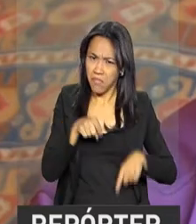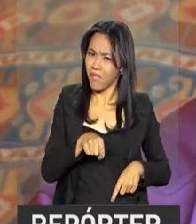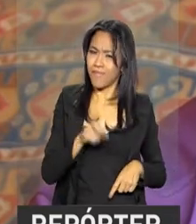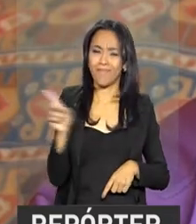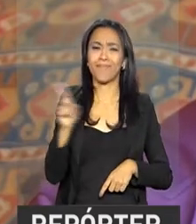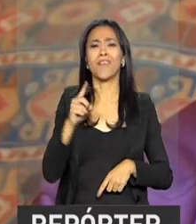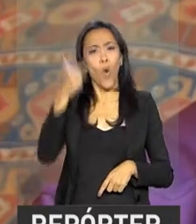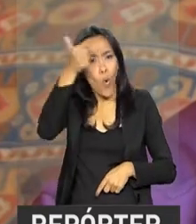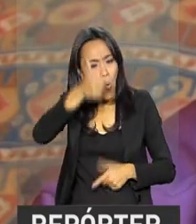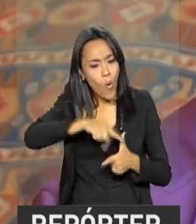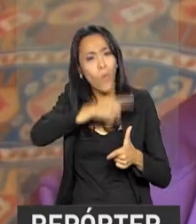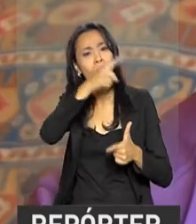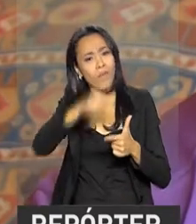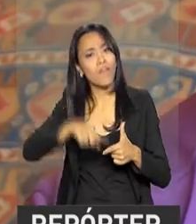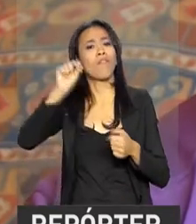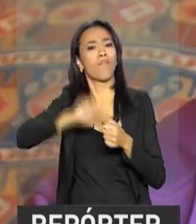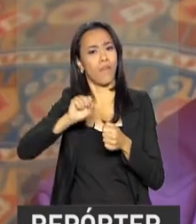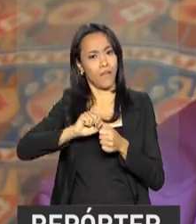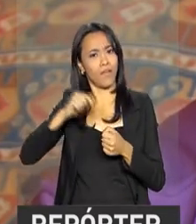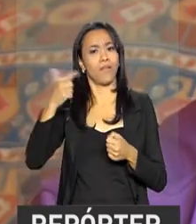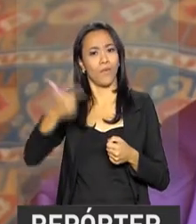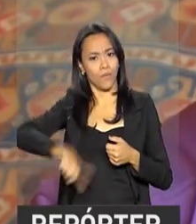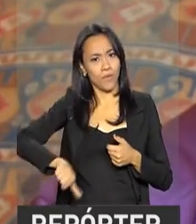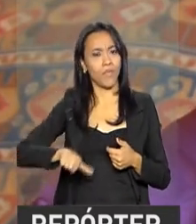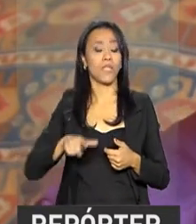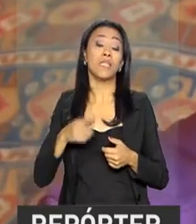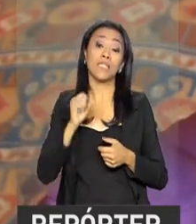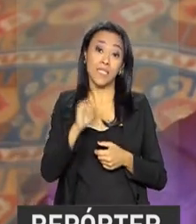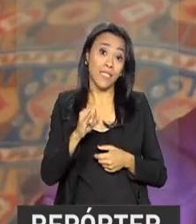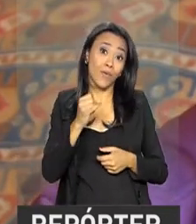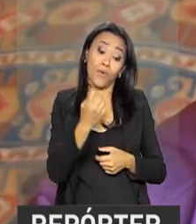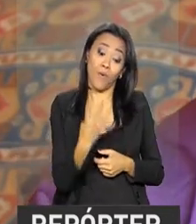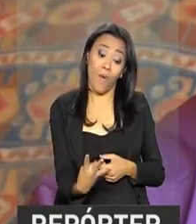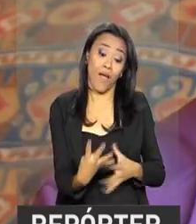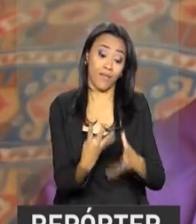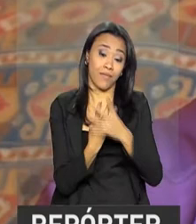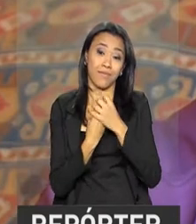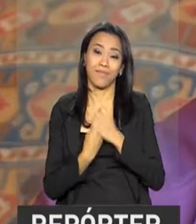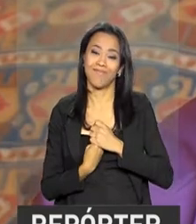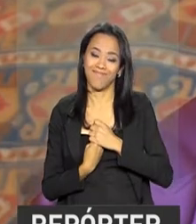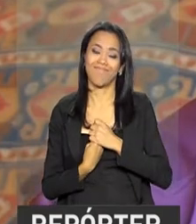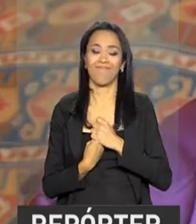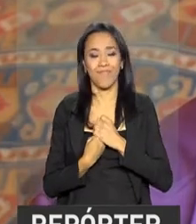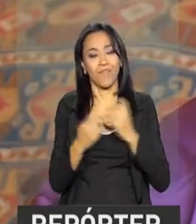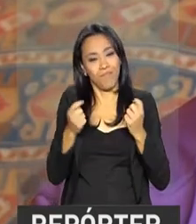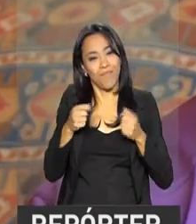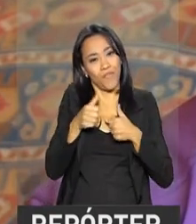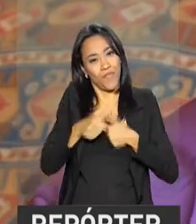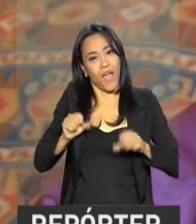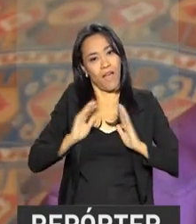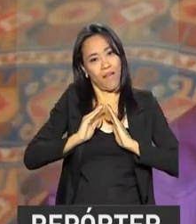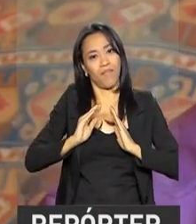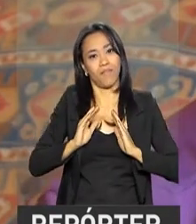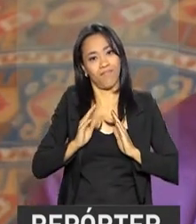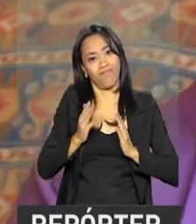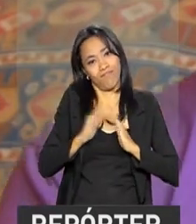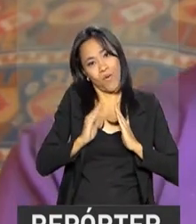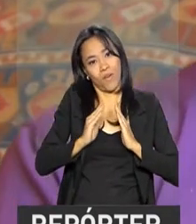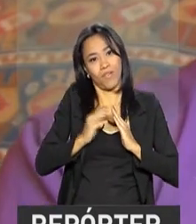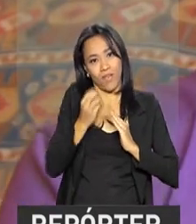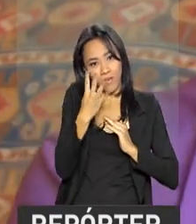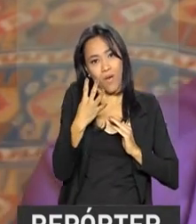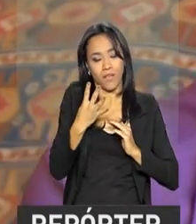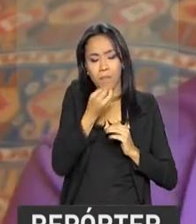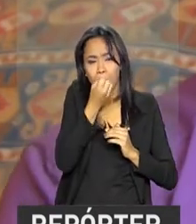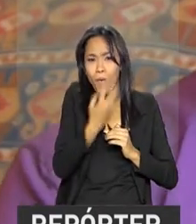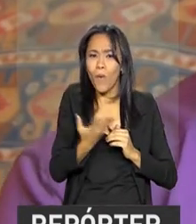que fazer de novo, eu faria. Se eu tivesse condições de ficar com as quatro, a gente ficava, sabe? Mas é coisas